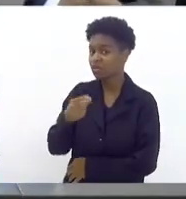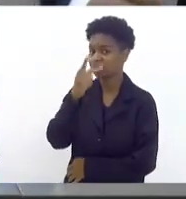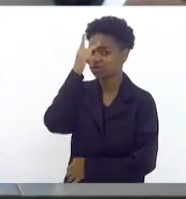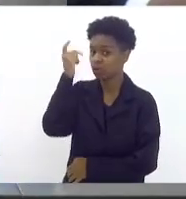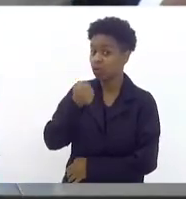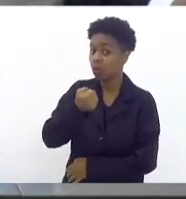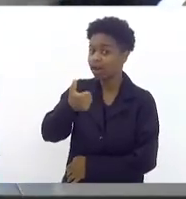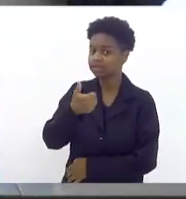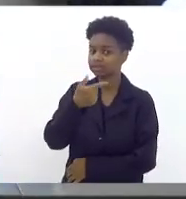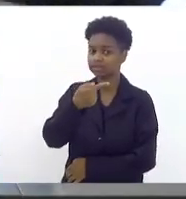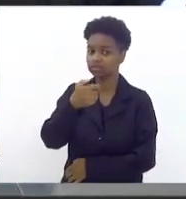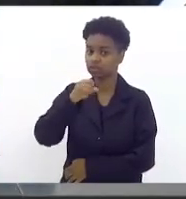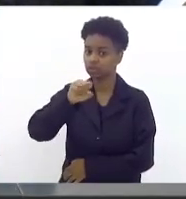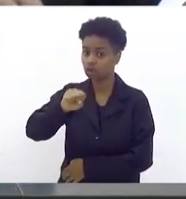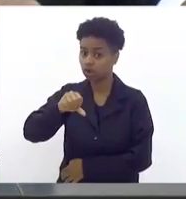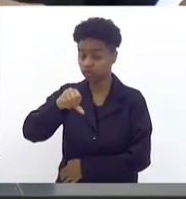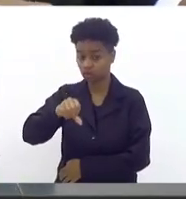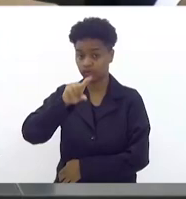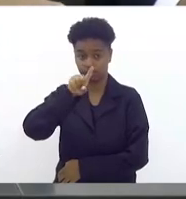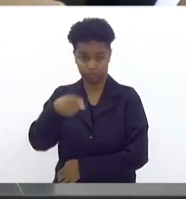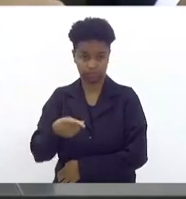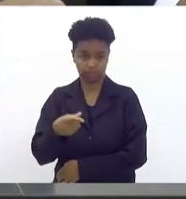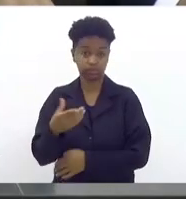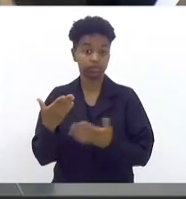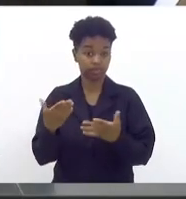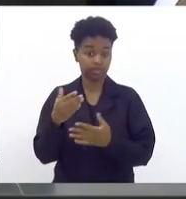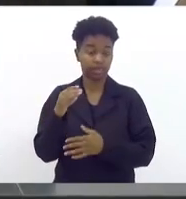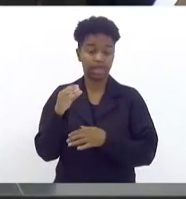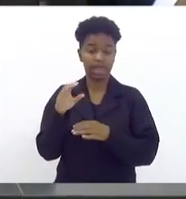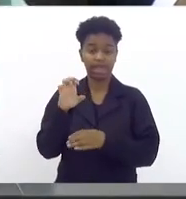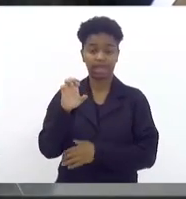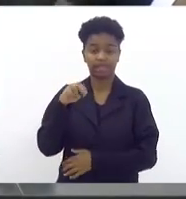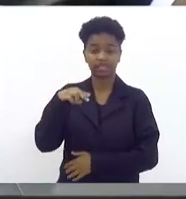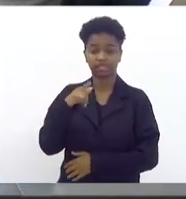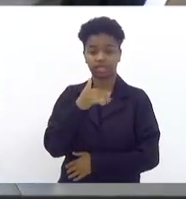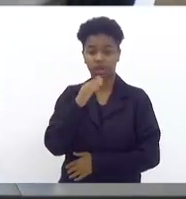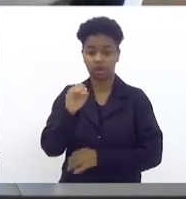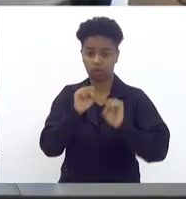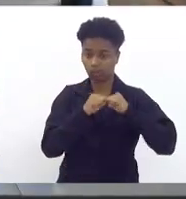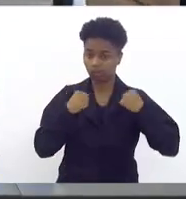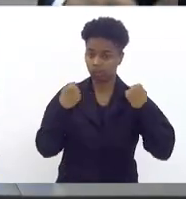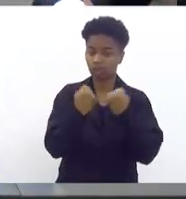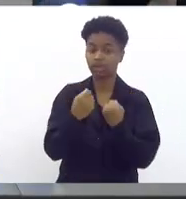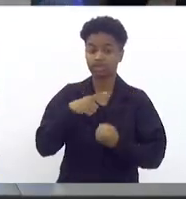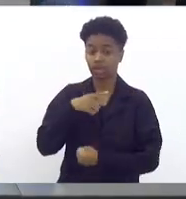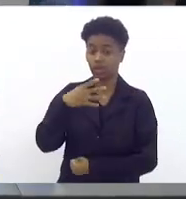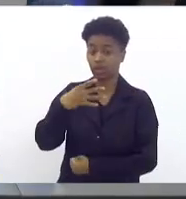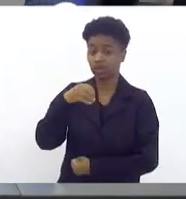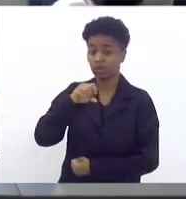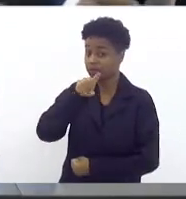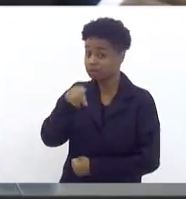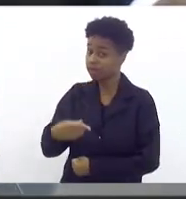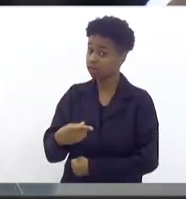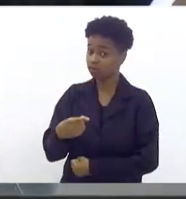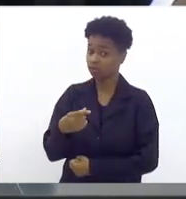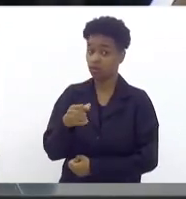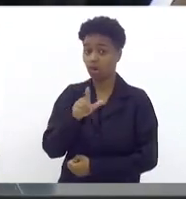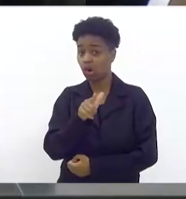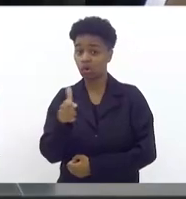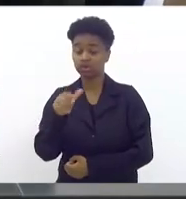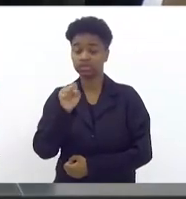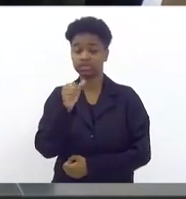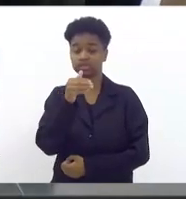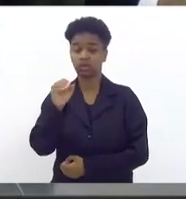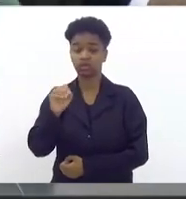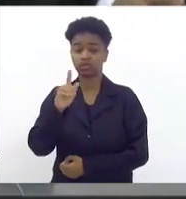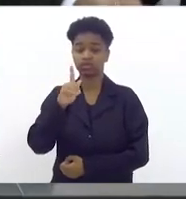pessoas. Estádio Nilton Santos, Engenhão, 44.600 pessoas. São Januário, 21 mil pessoas.